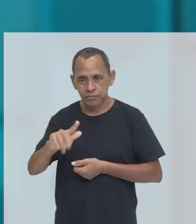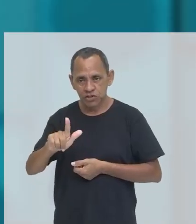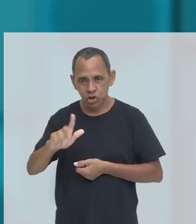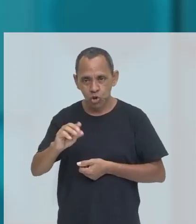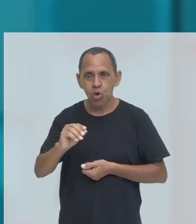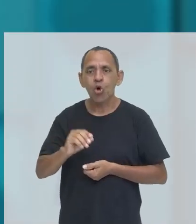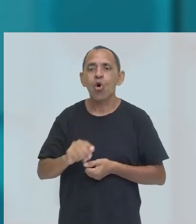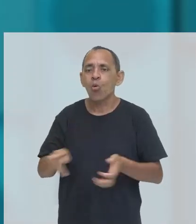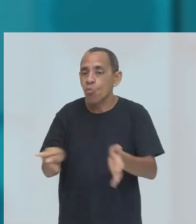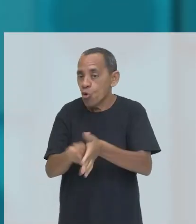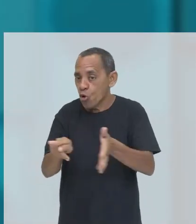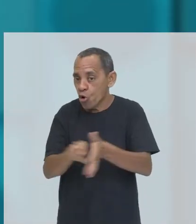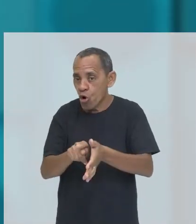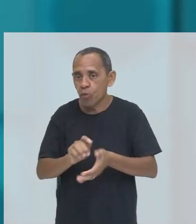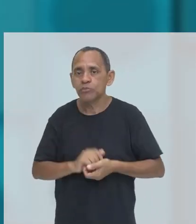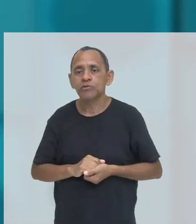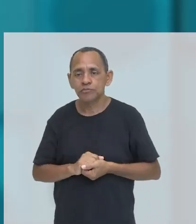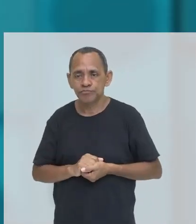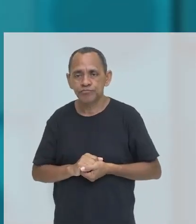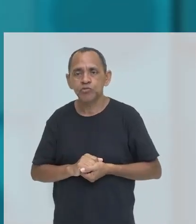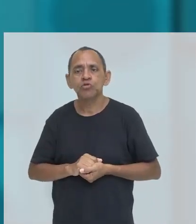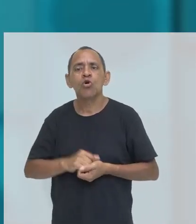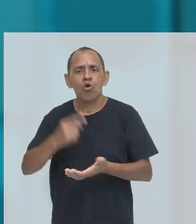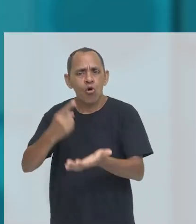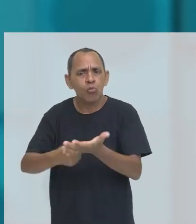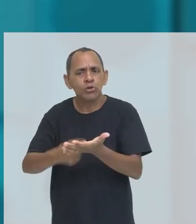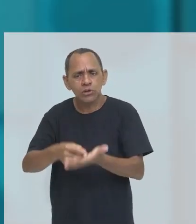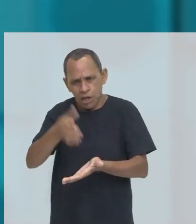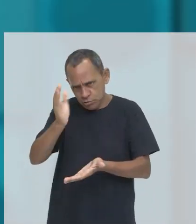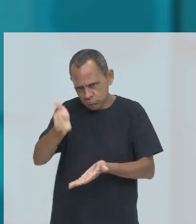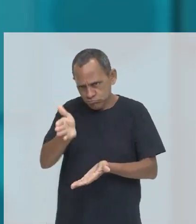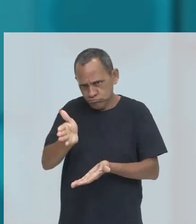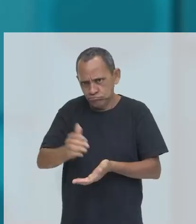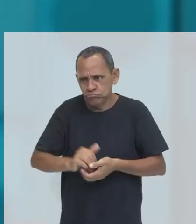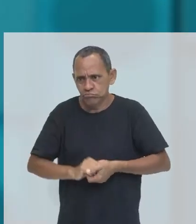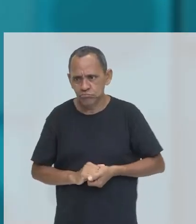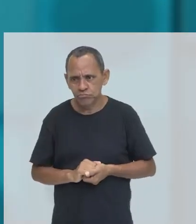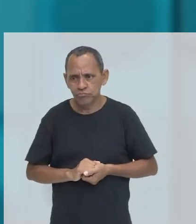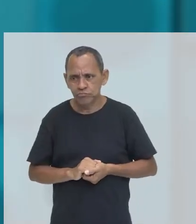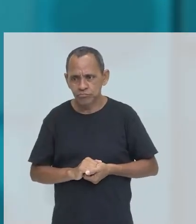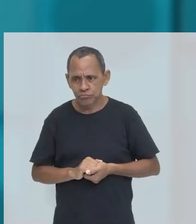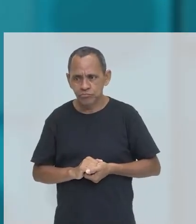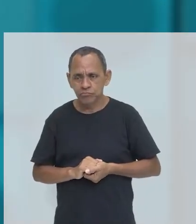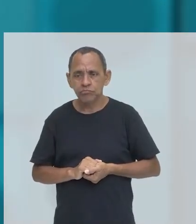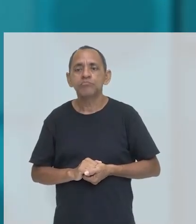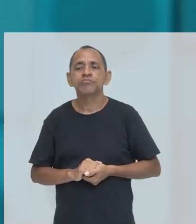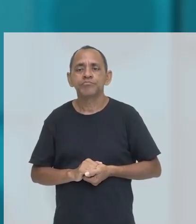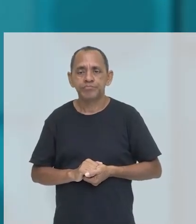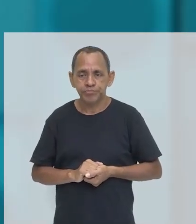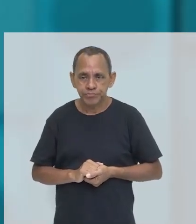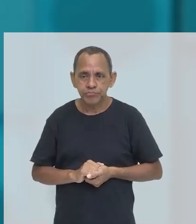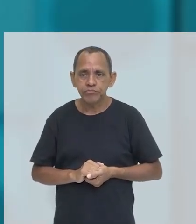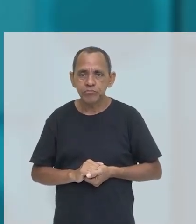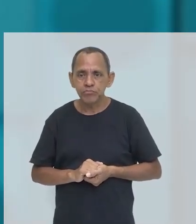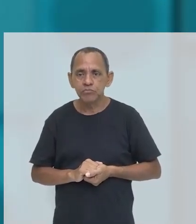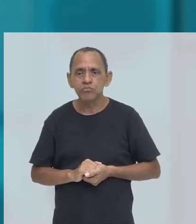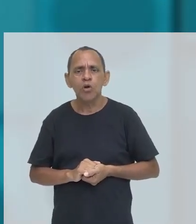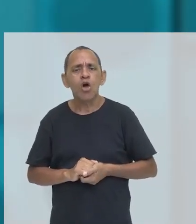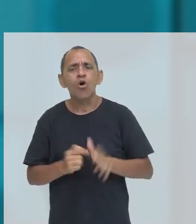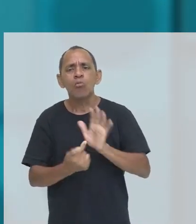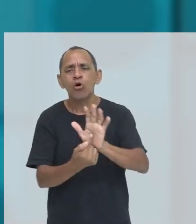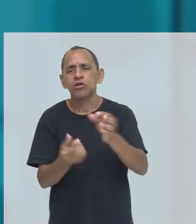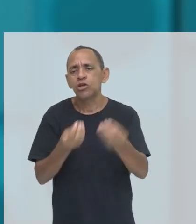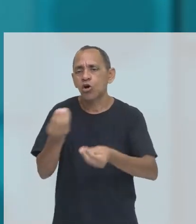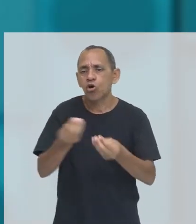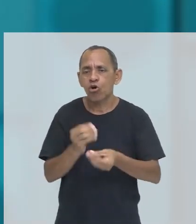diz, os artigos definidos, eles definem exatamente qual é o substantivo, qual é o nome, certo? Ao